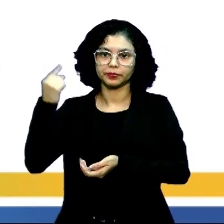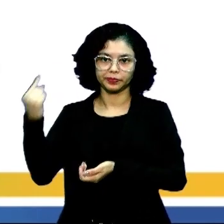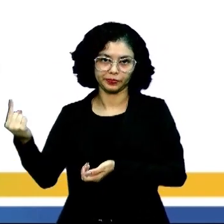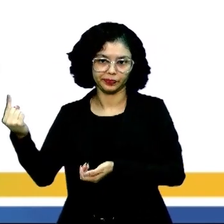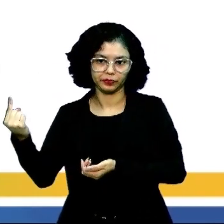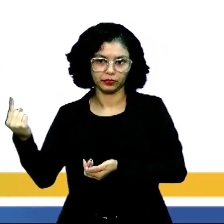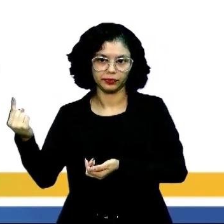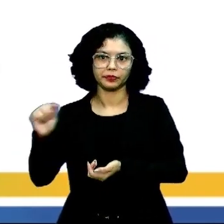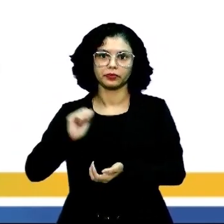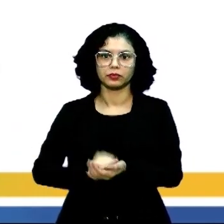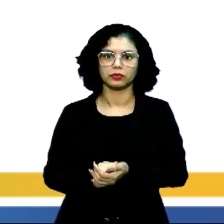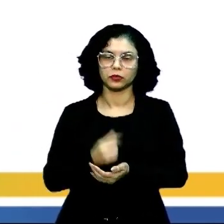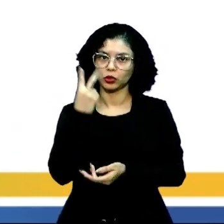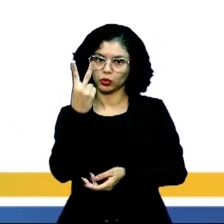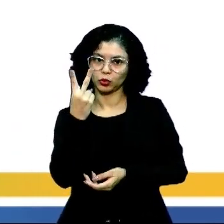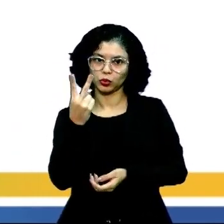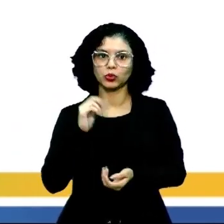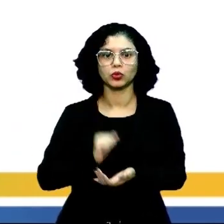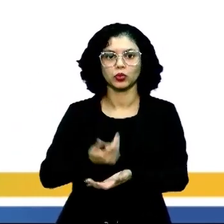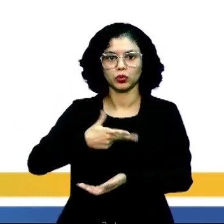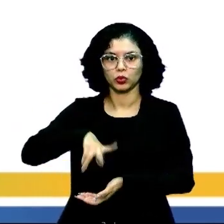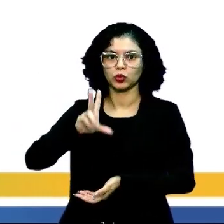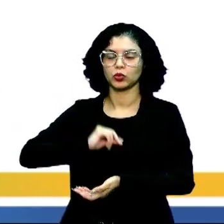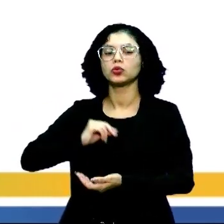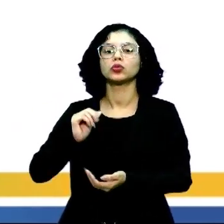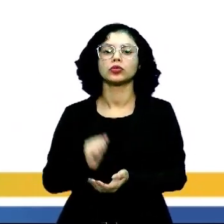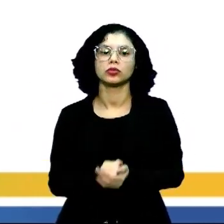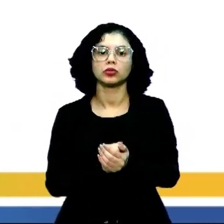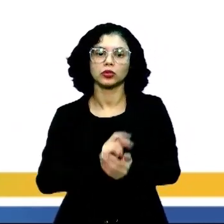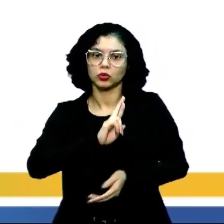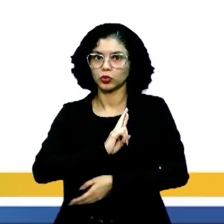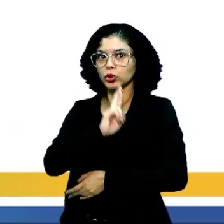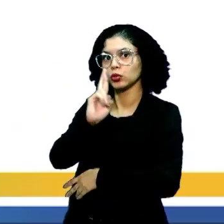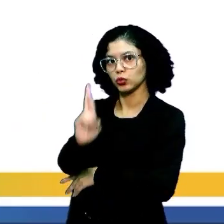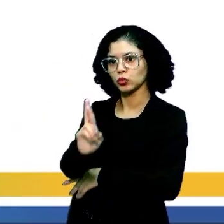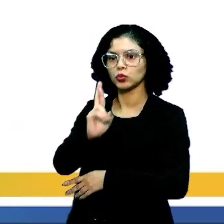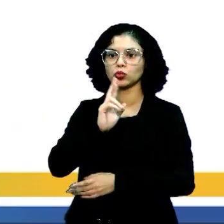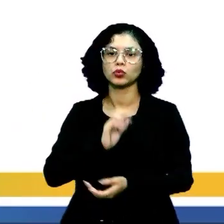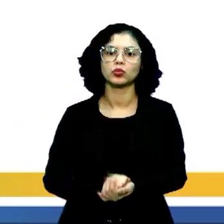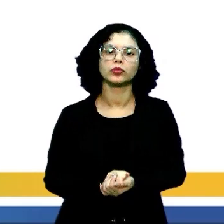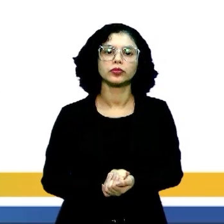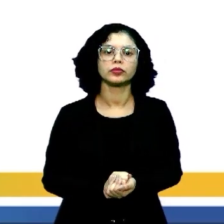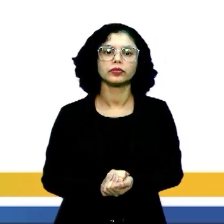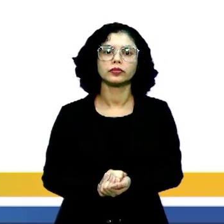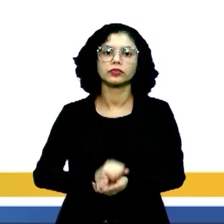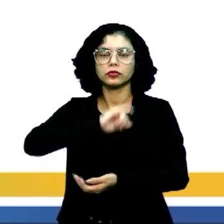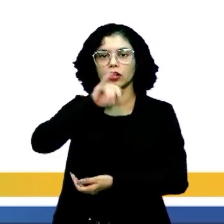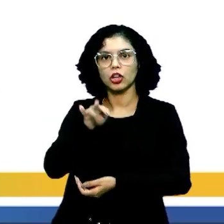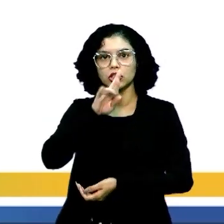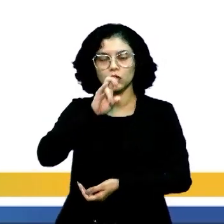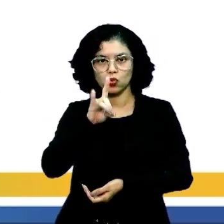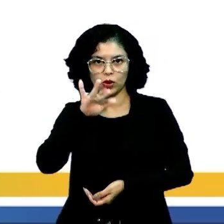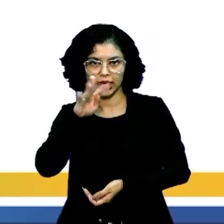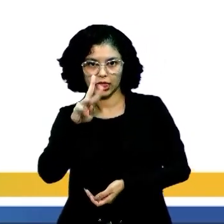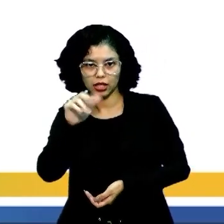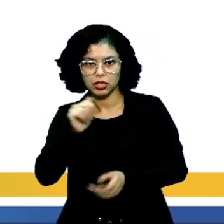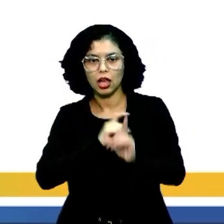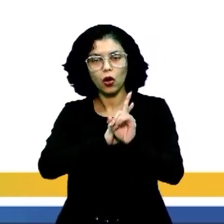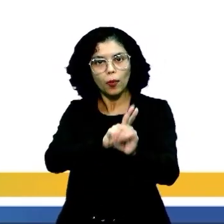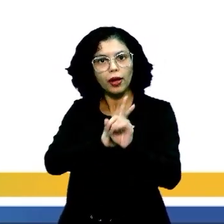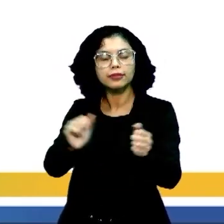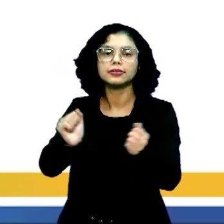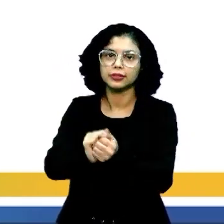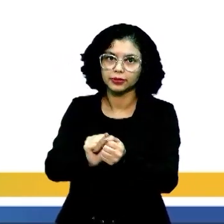lado, nós temos aí dois portugueses, aí nós temos um religioso, né? Nós tínhamos os jesuítas que acompanhavam, né? E